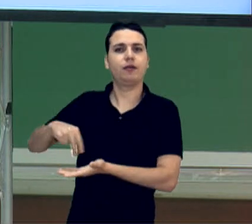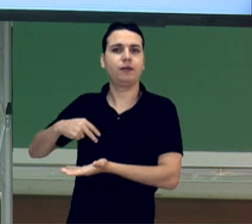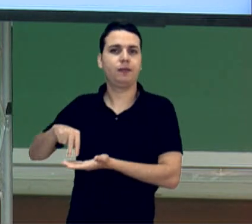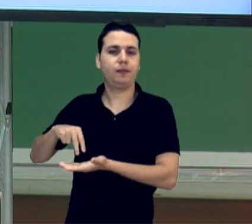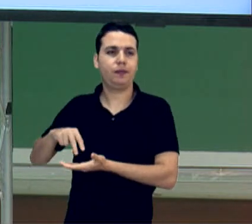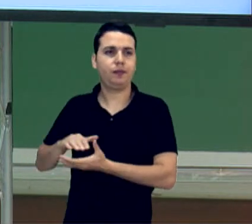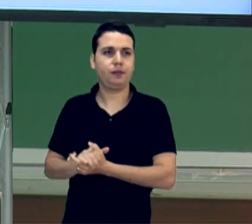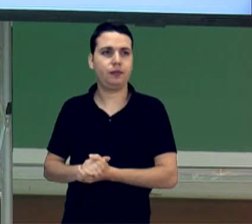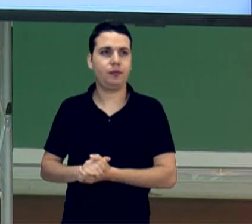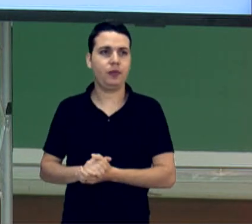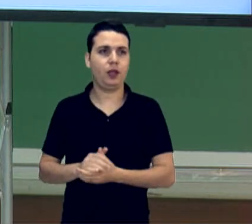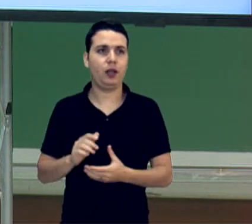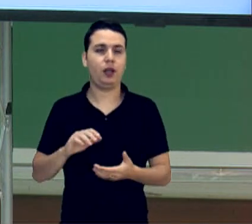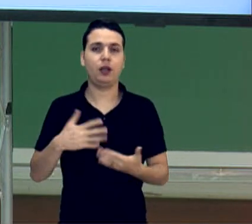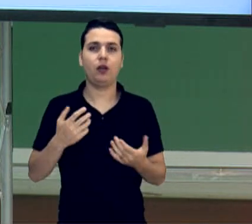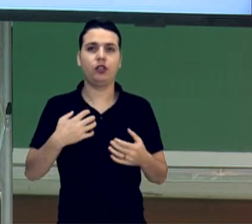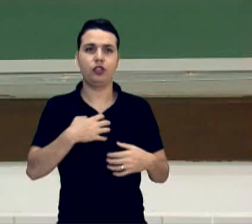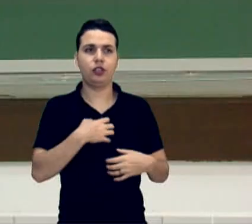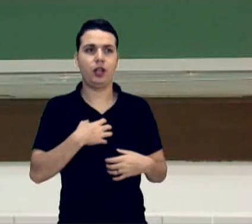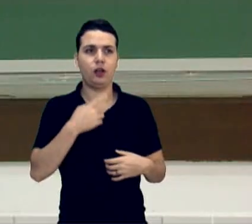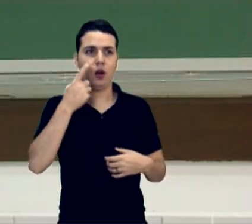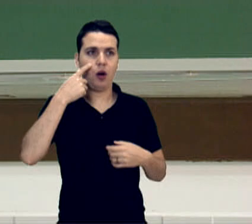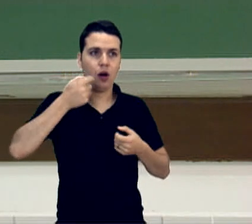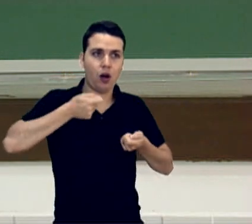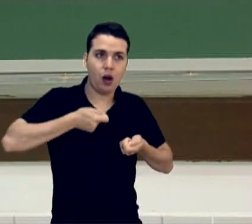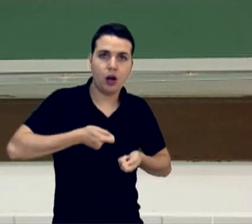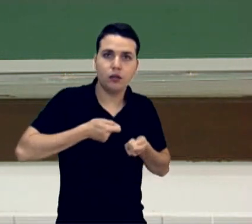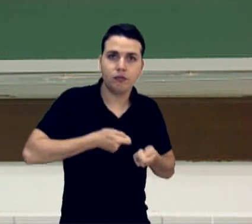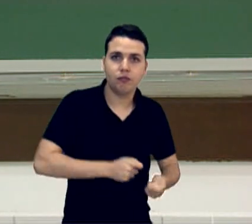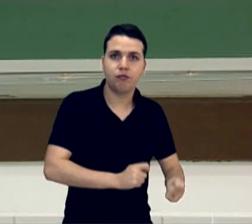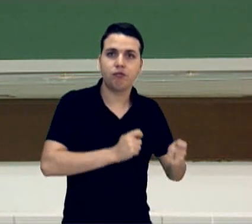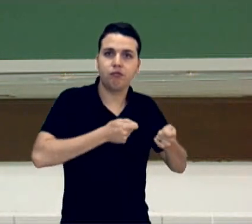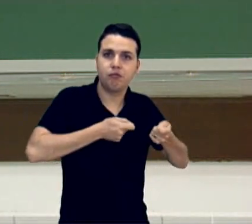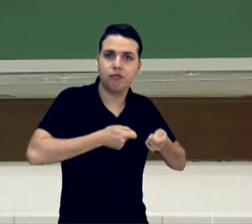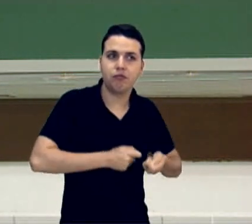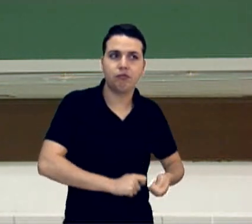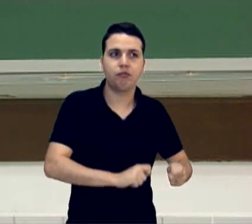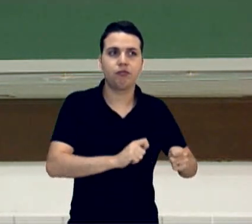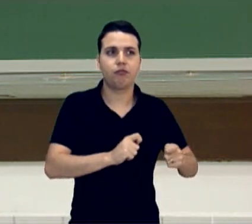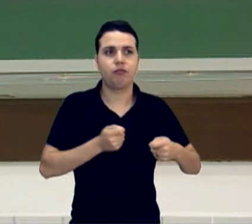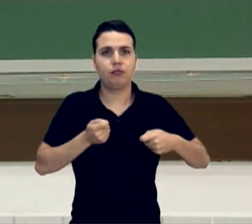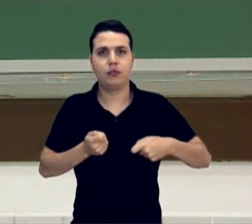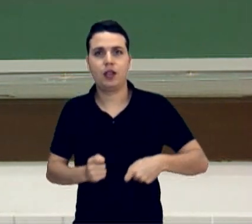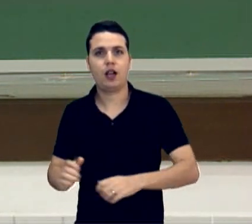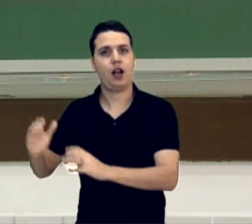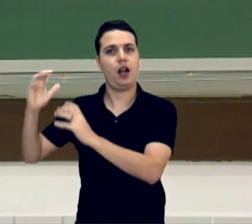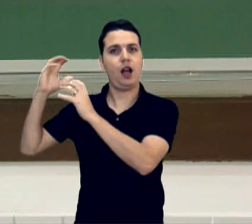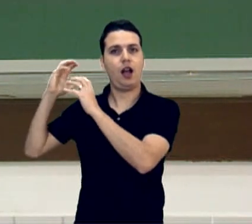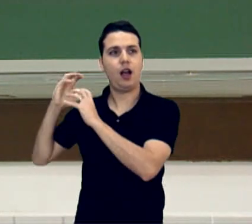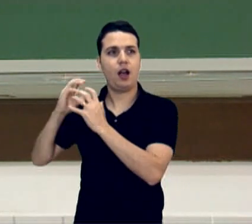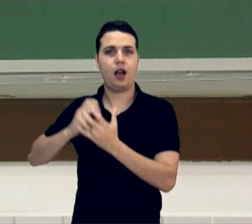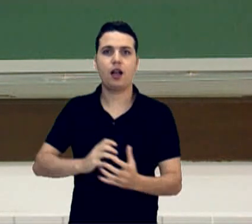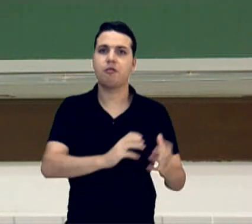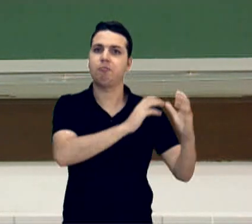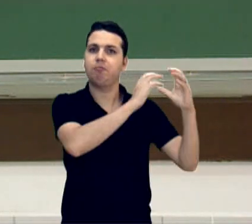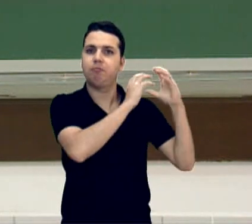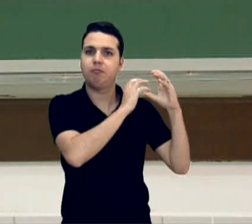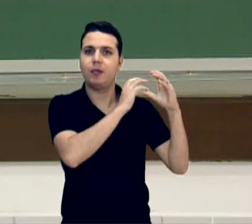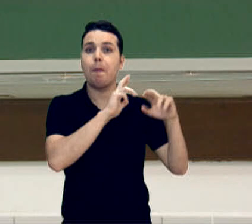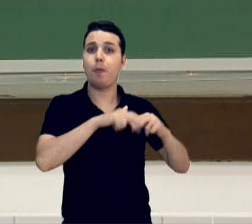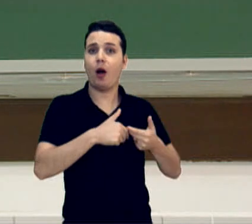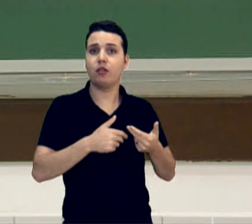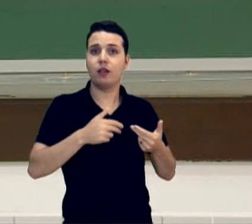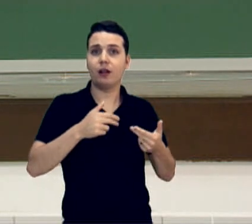dança. Então, passos como cavoca, carvoca, carrega, carrega, né?